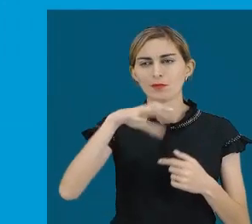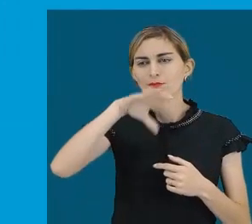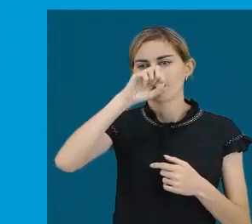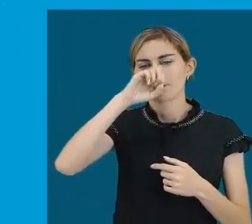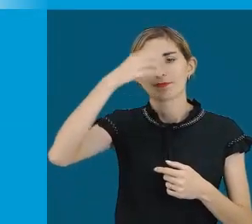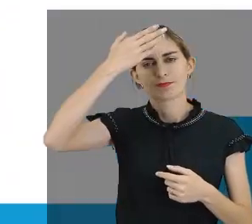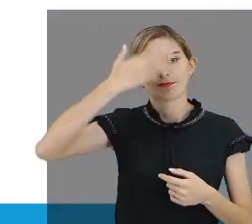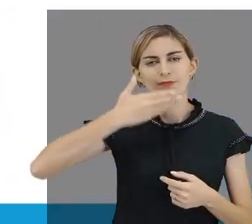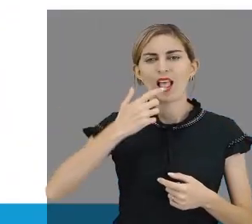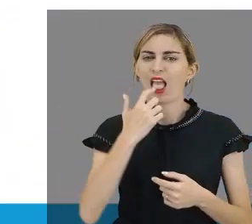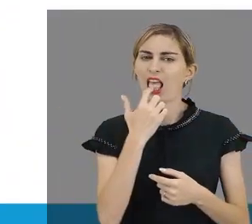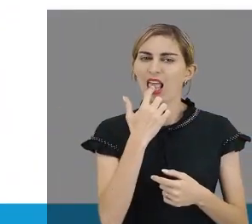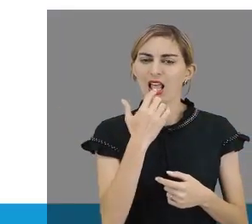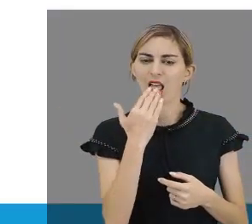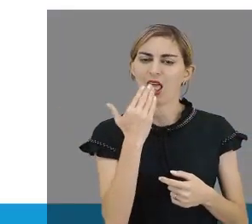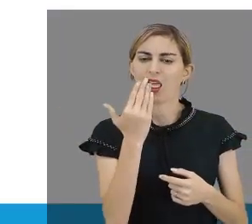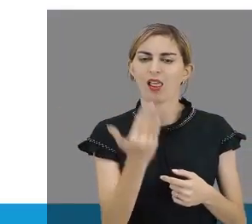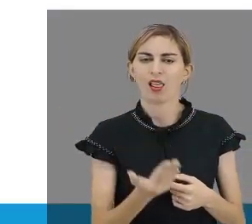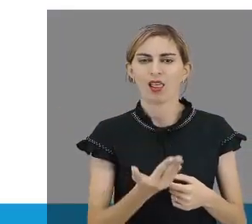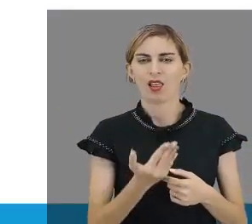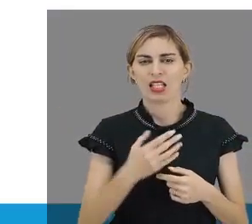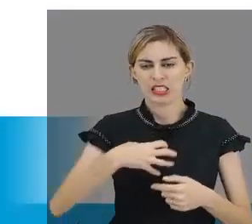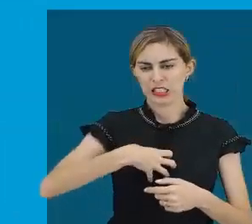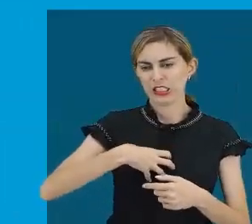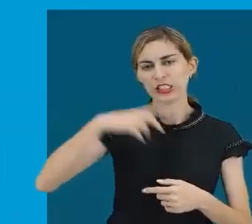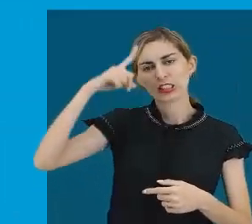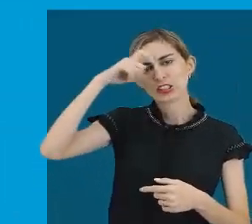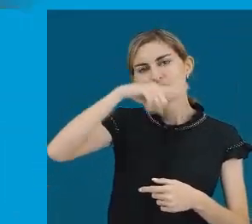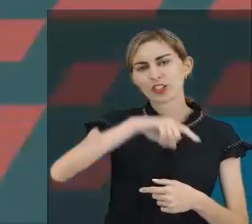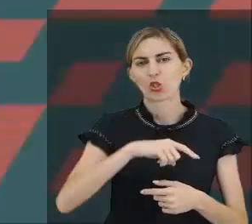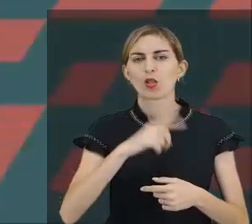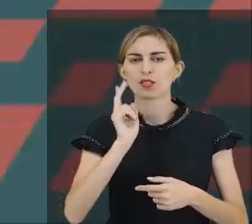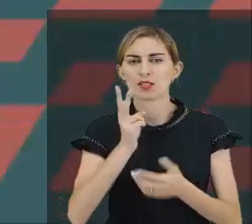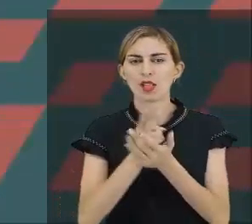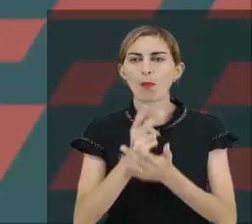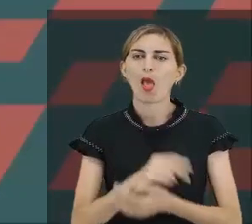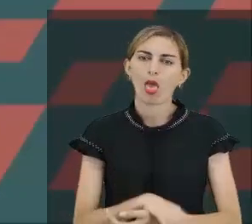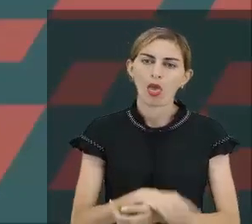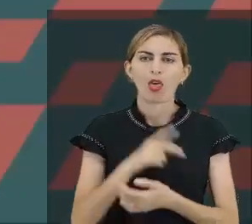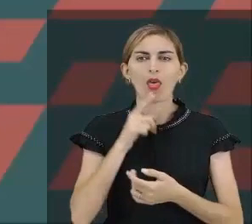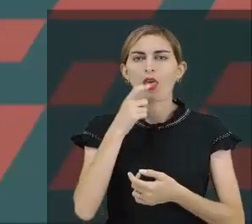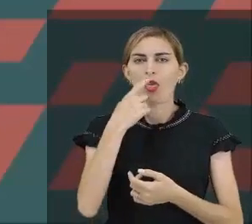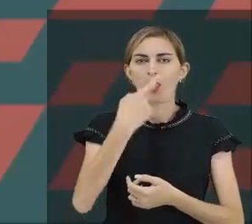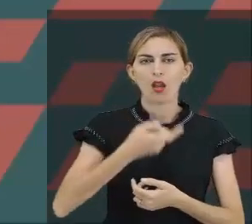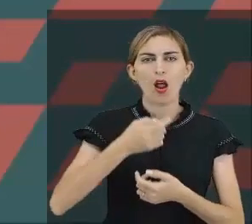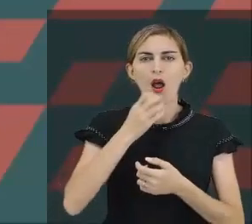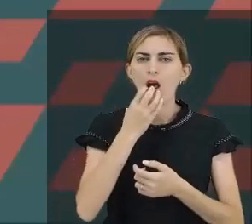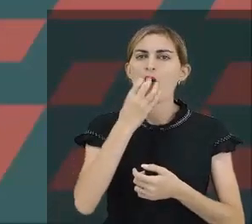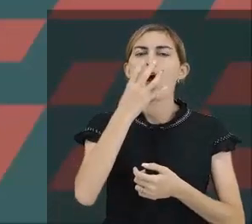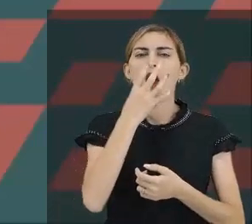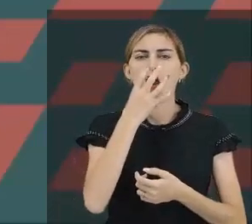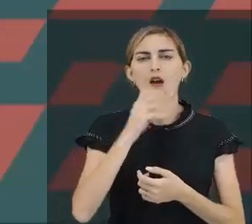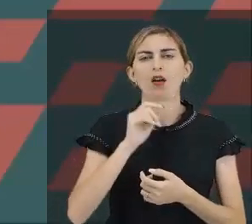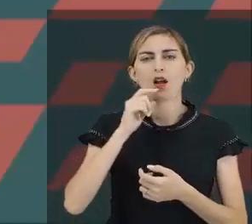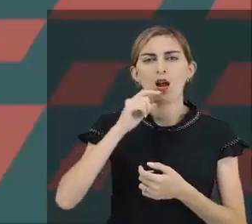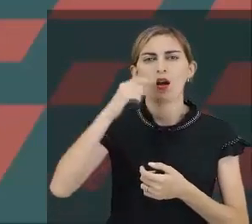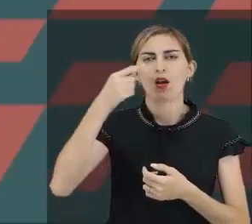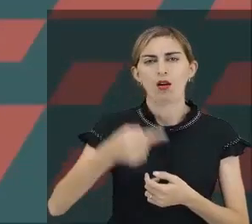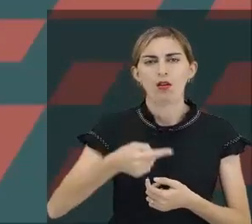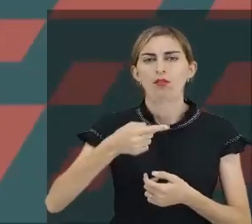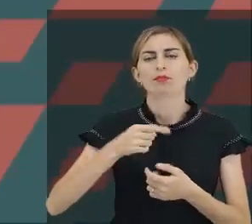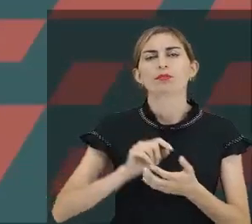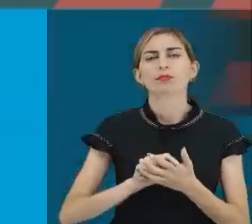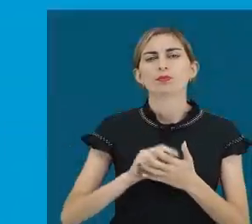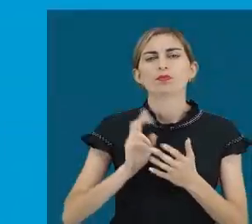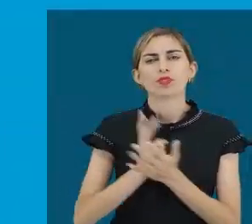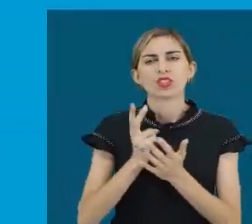é plana. Protusão lingual, que é a língua maior, que vocês vão perceber que ele vai ficar sempre com a linguinha assim, com a boca aberta e a língua para